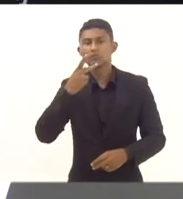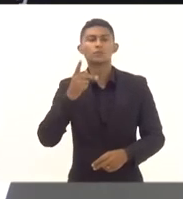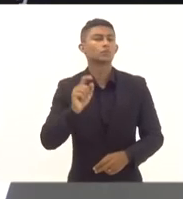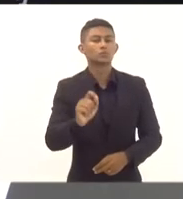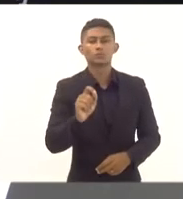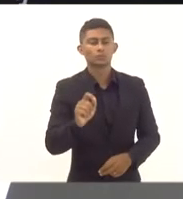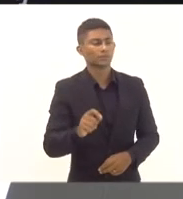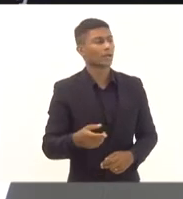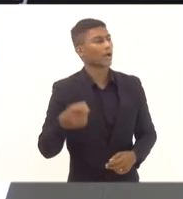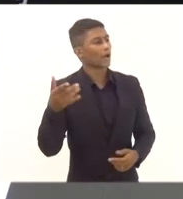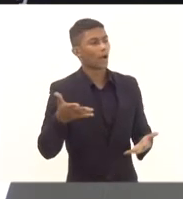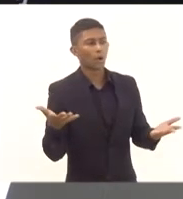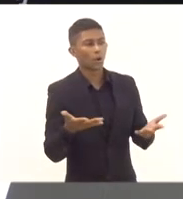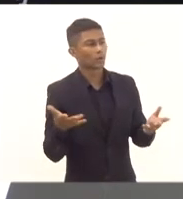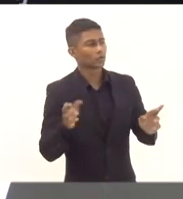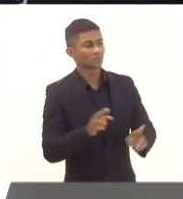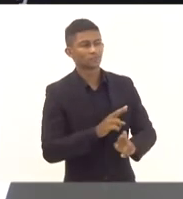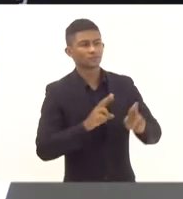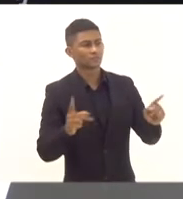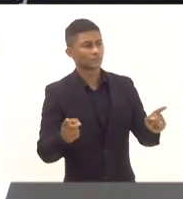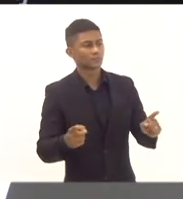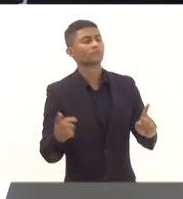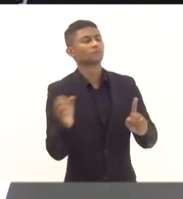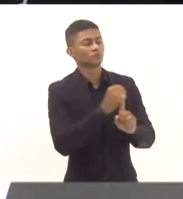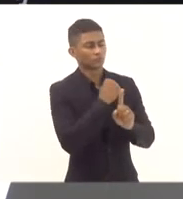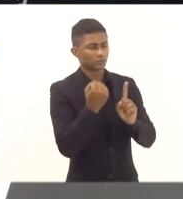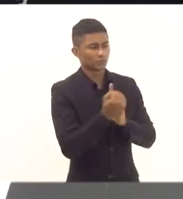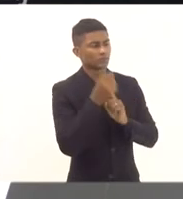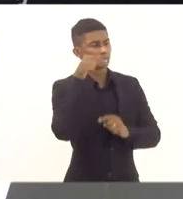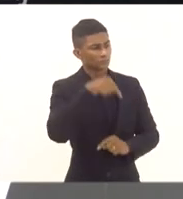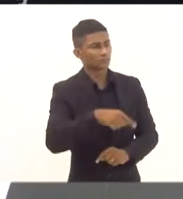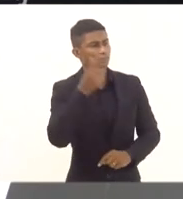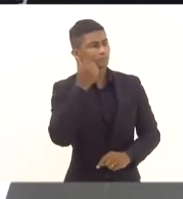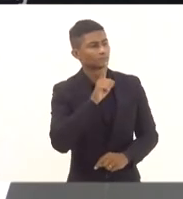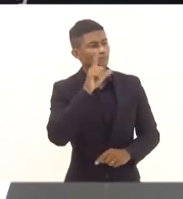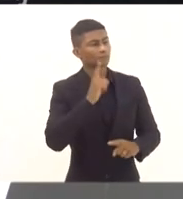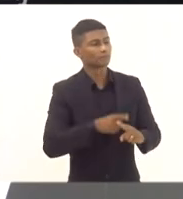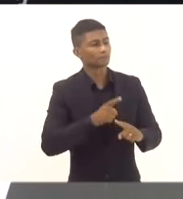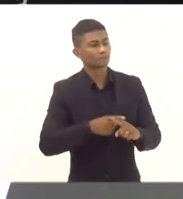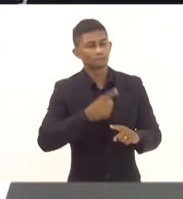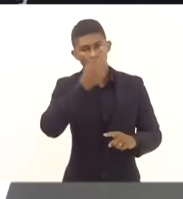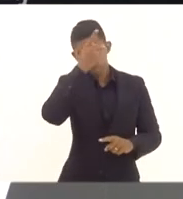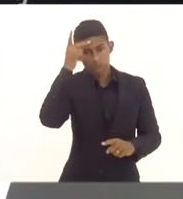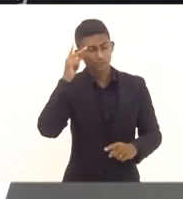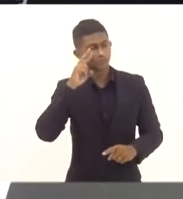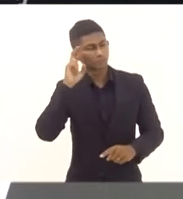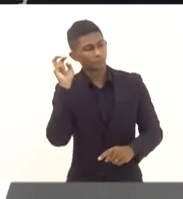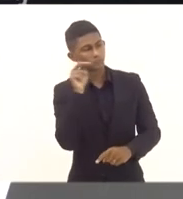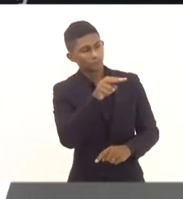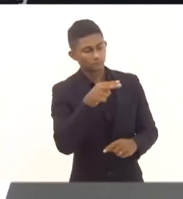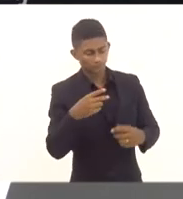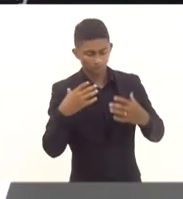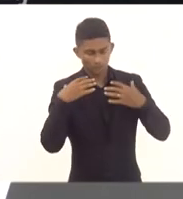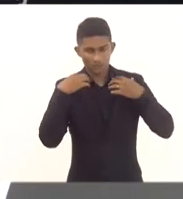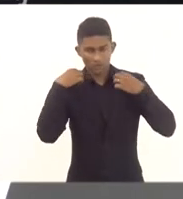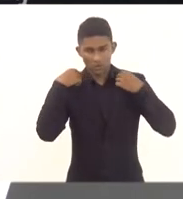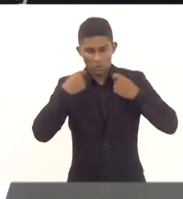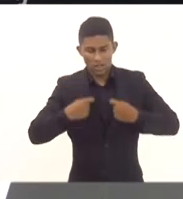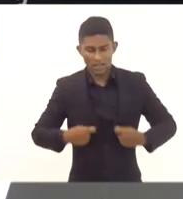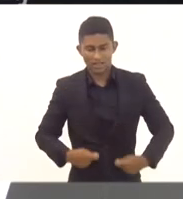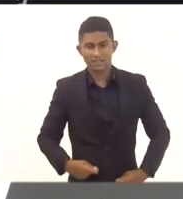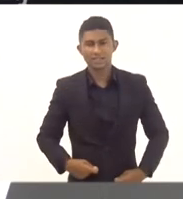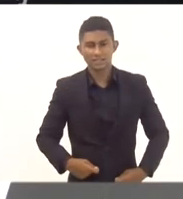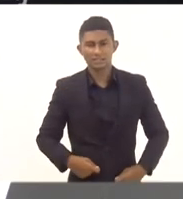e agora é diferente agora o social da dia porque elas conseguem visualizar o políticos da secretaria de Desenvolvimento